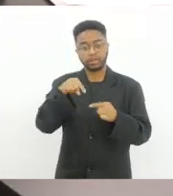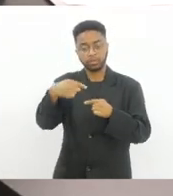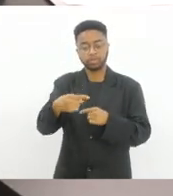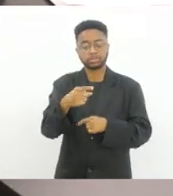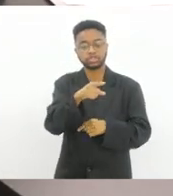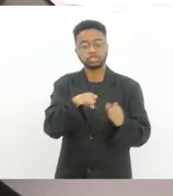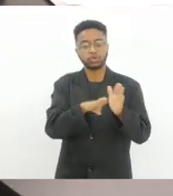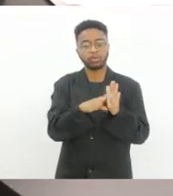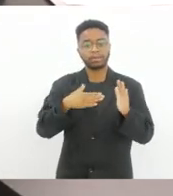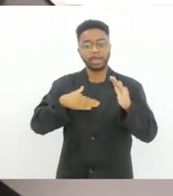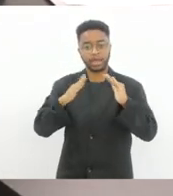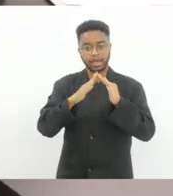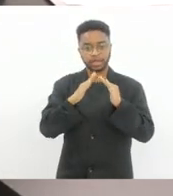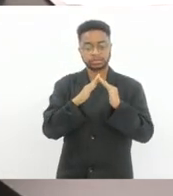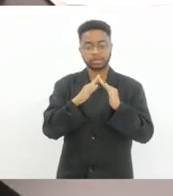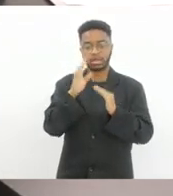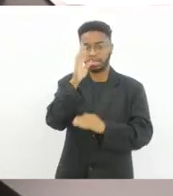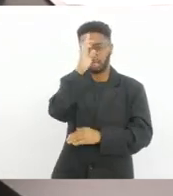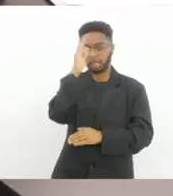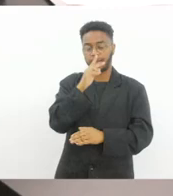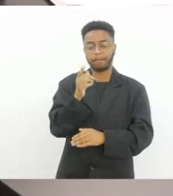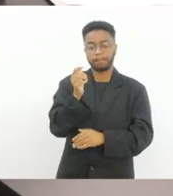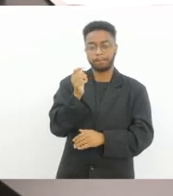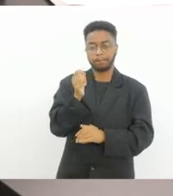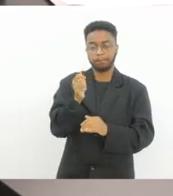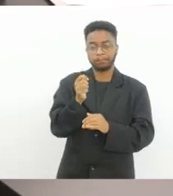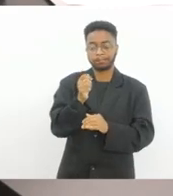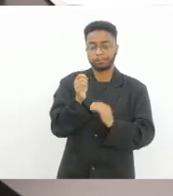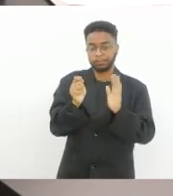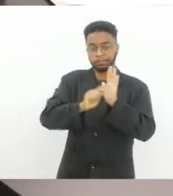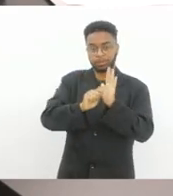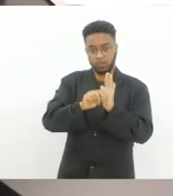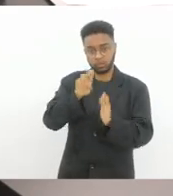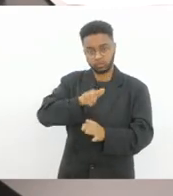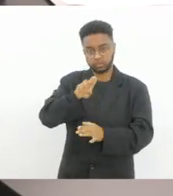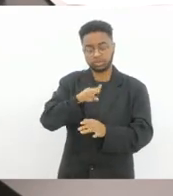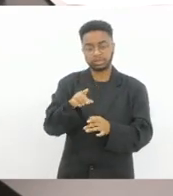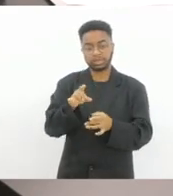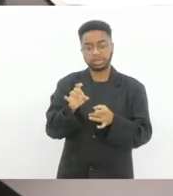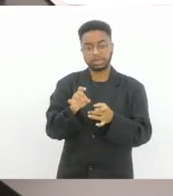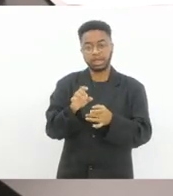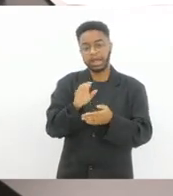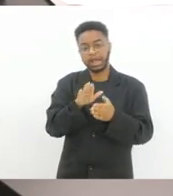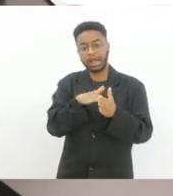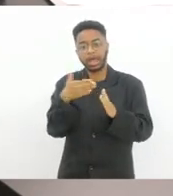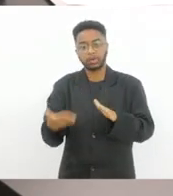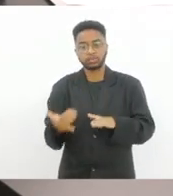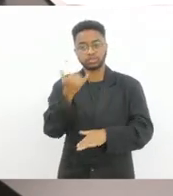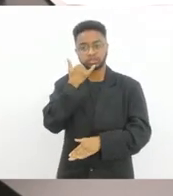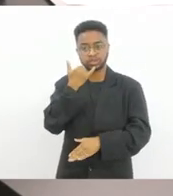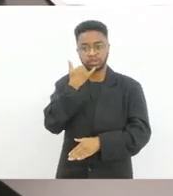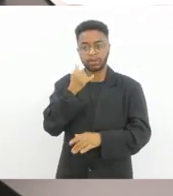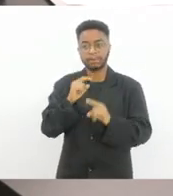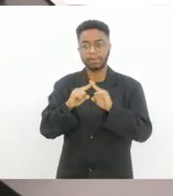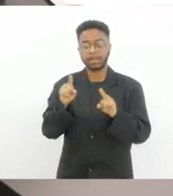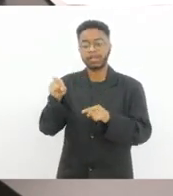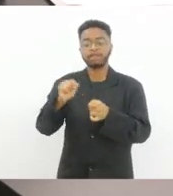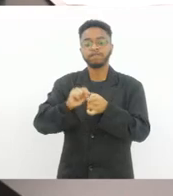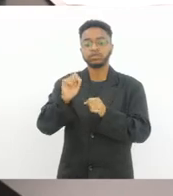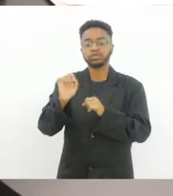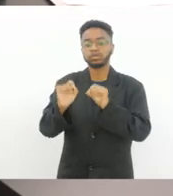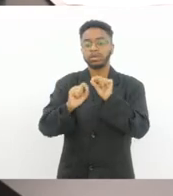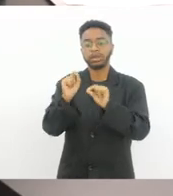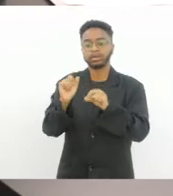bêbado, e deixou o telefone cair. Aí eu fui, peguei o telefone para levar, ele já tinha feito uma armadilha para